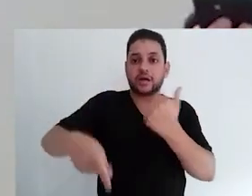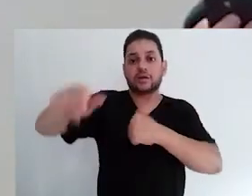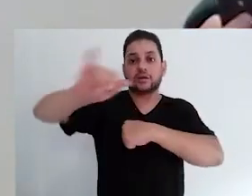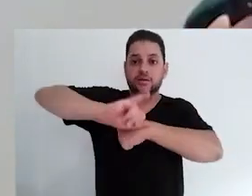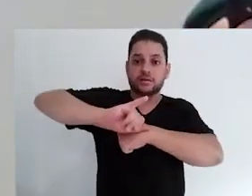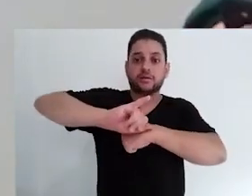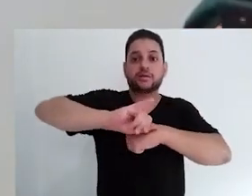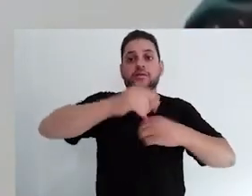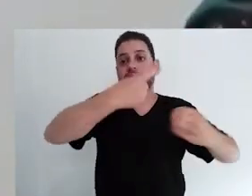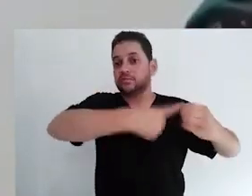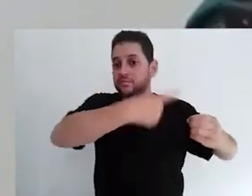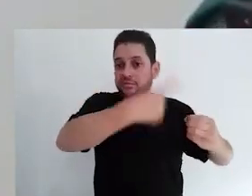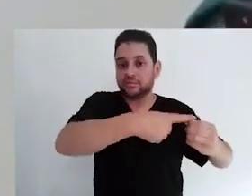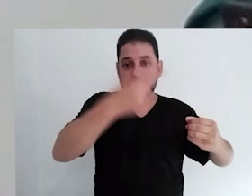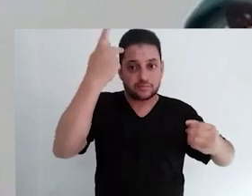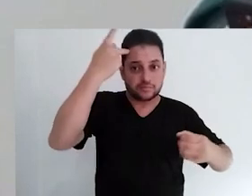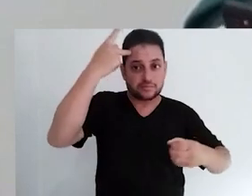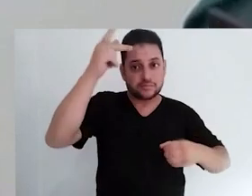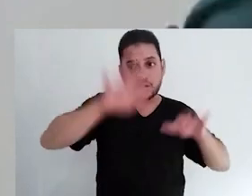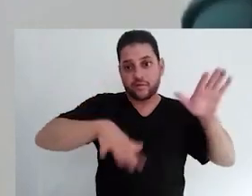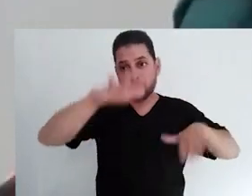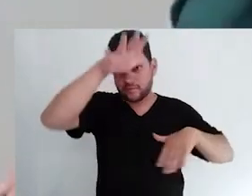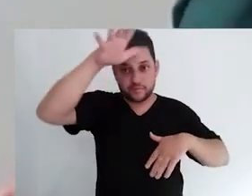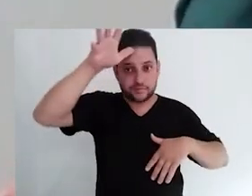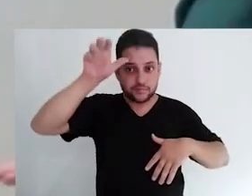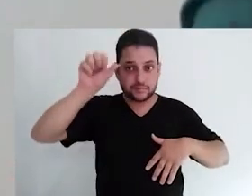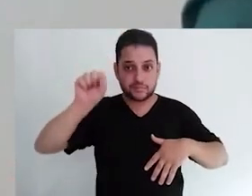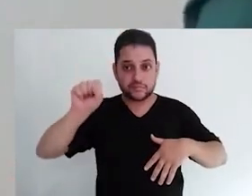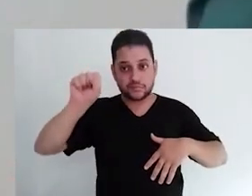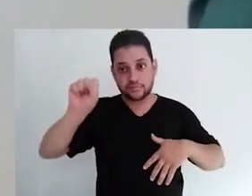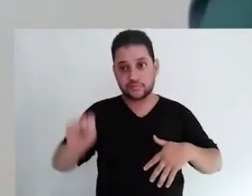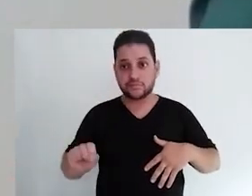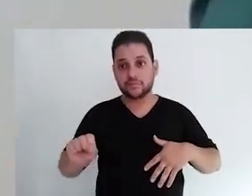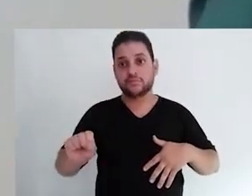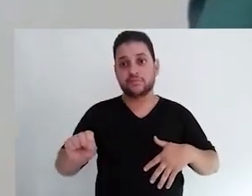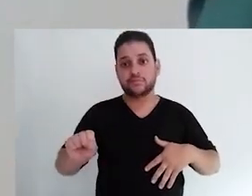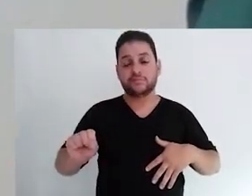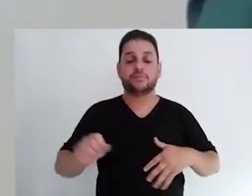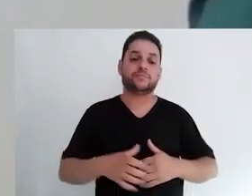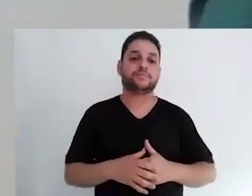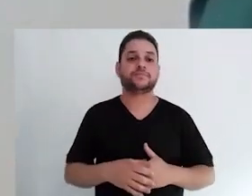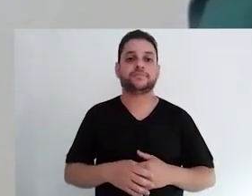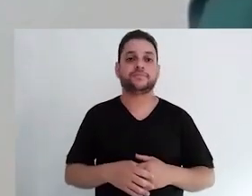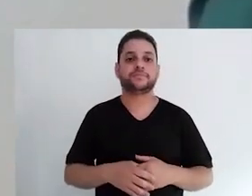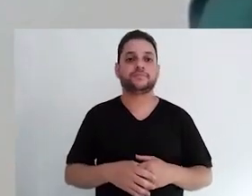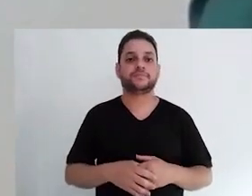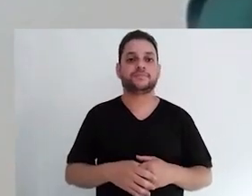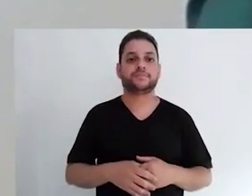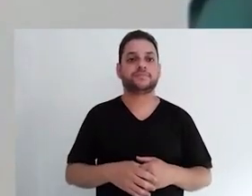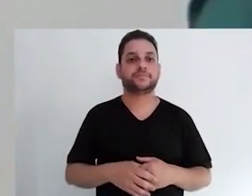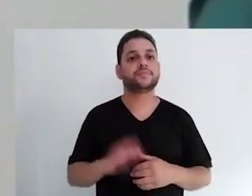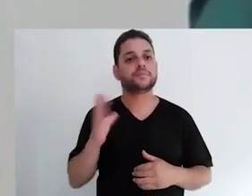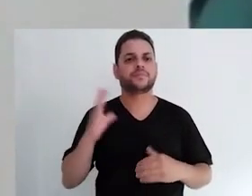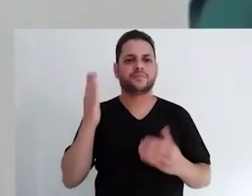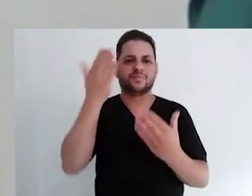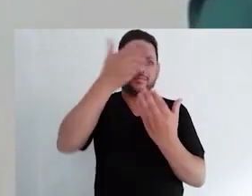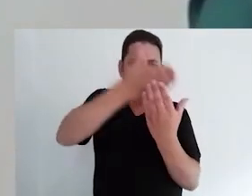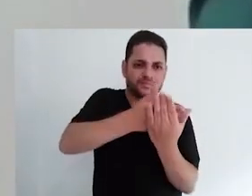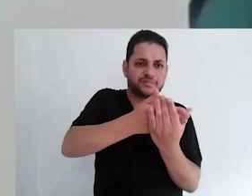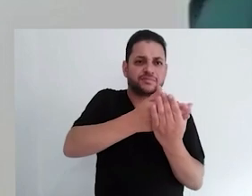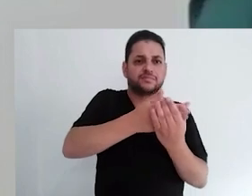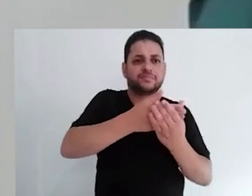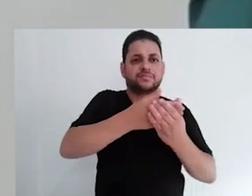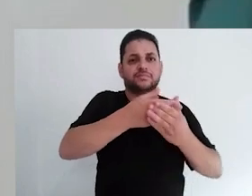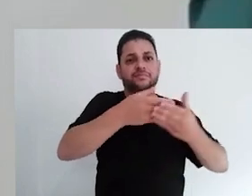Paulo, juízes do Mato Grosso do Sul. Os processos dos 2 núcleos de instrução,